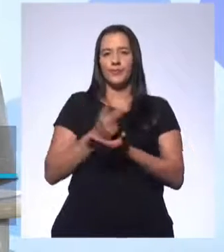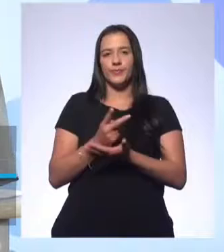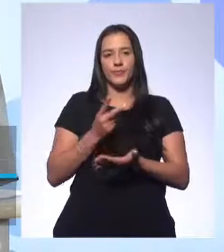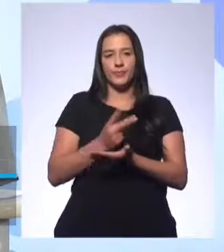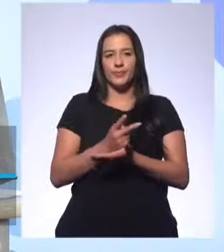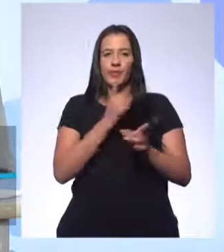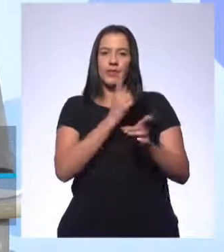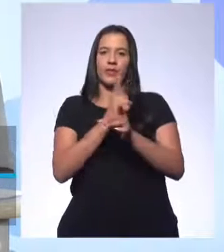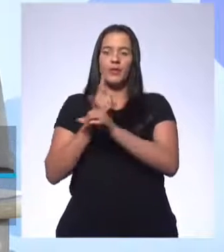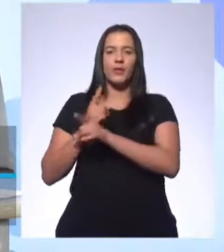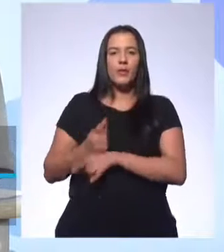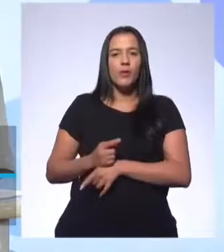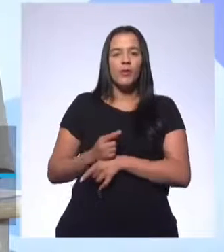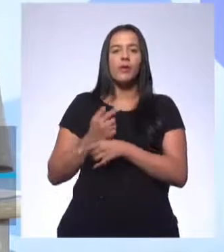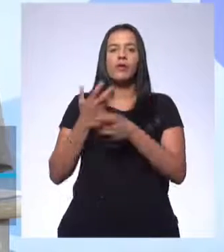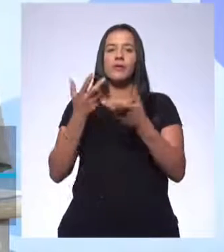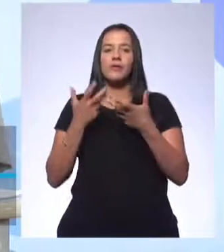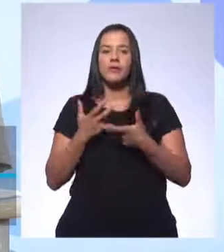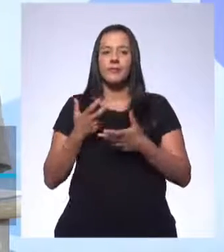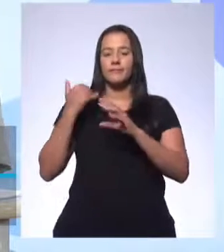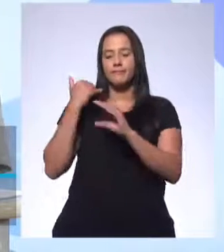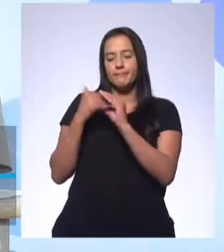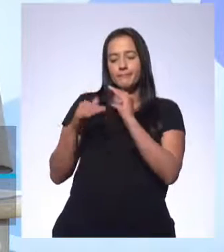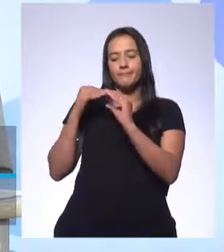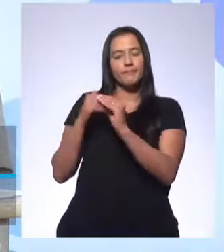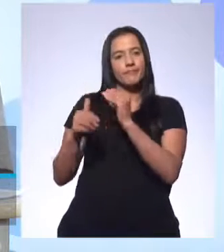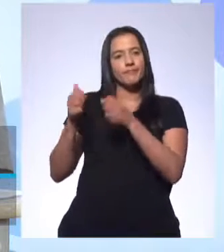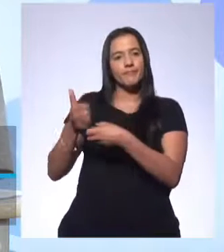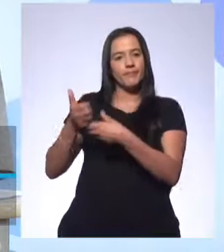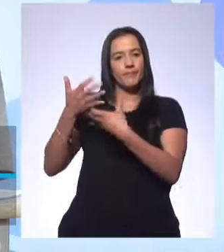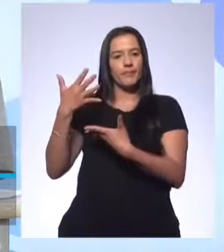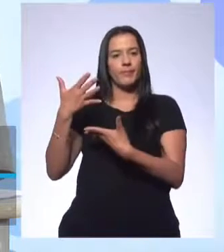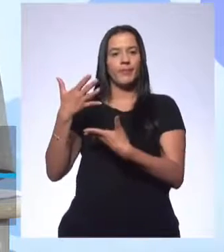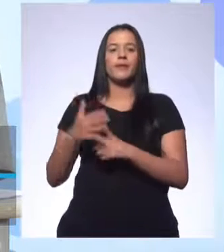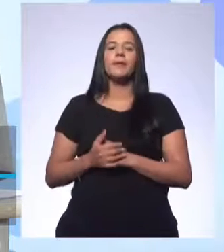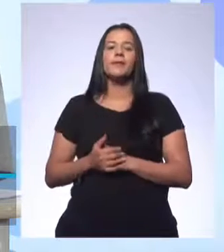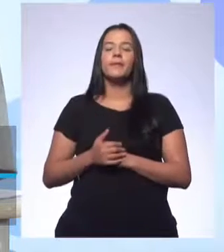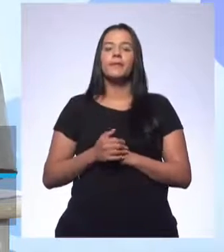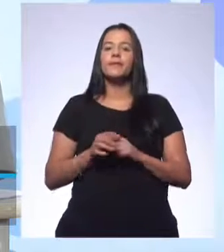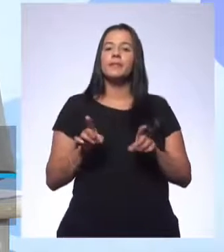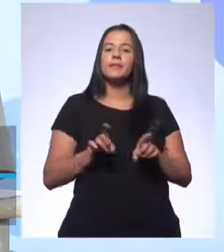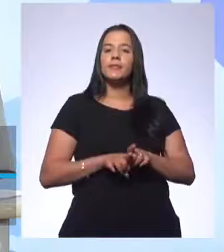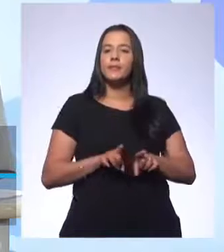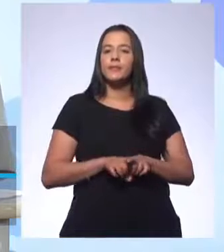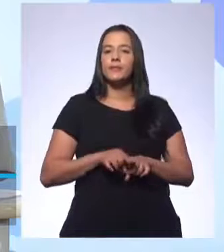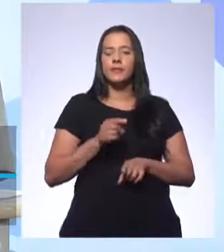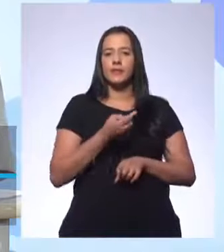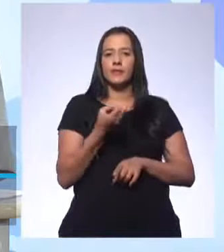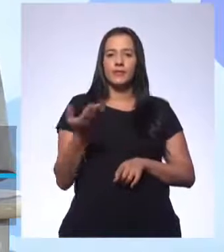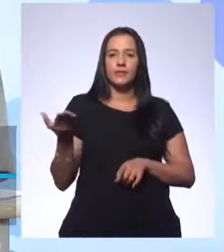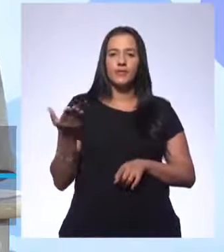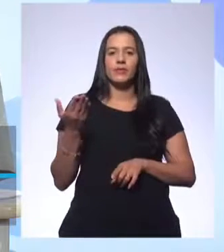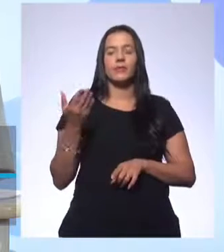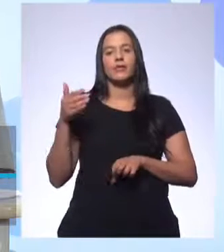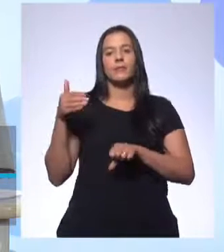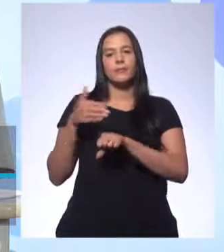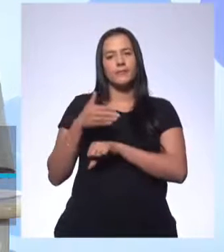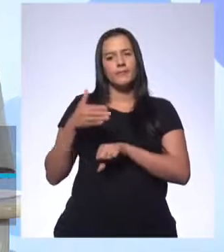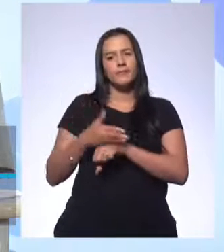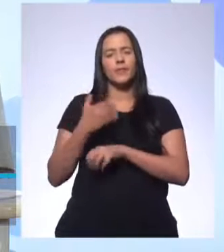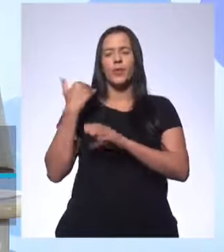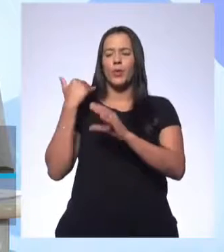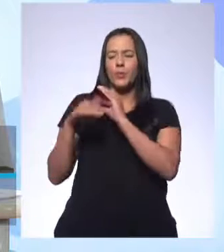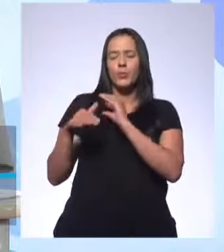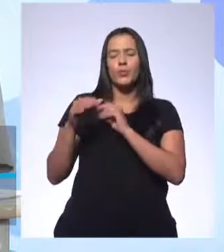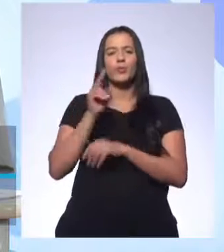acharem necessário, contribuam aqui no chat com a gente, mas sempre que for a contribuição dos alunos, se der, coloque o nome